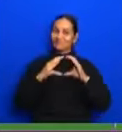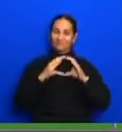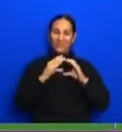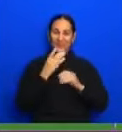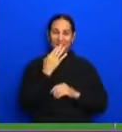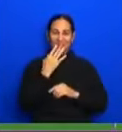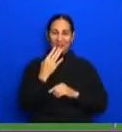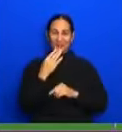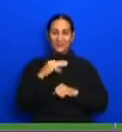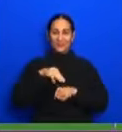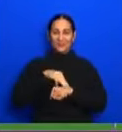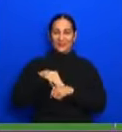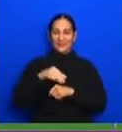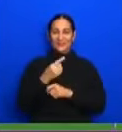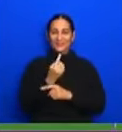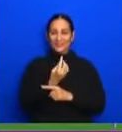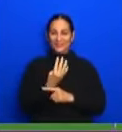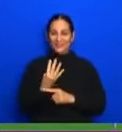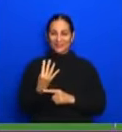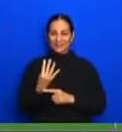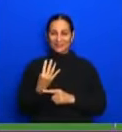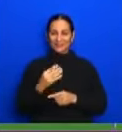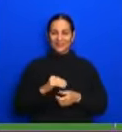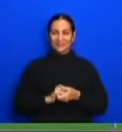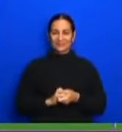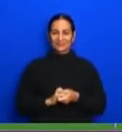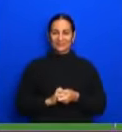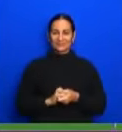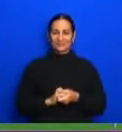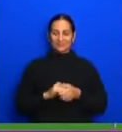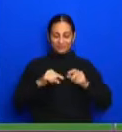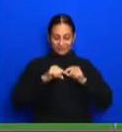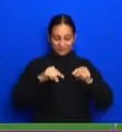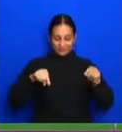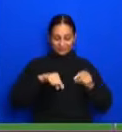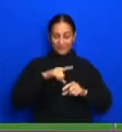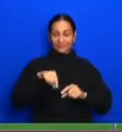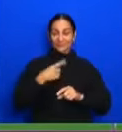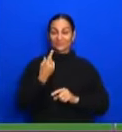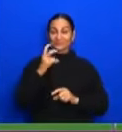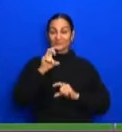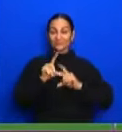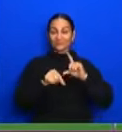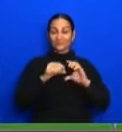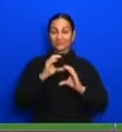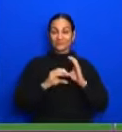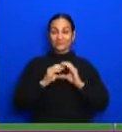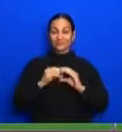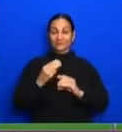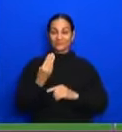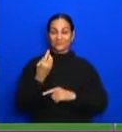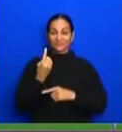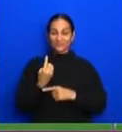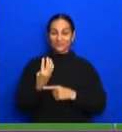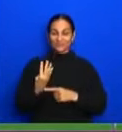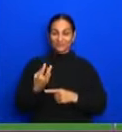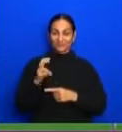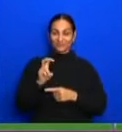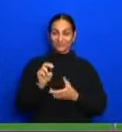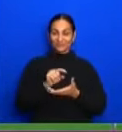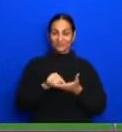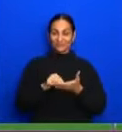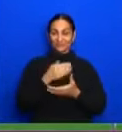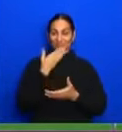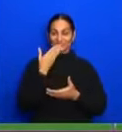marrom 14. Marrom número 14. Os 15 números sorteados no concurso 3.145 da